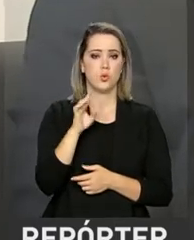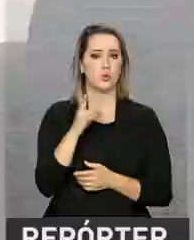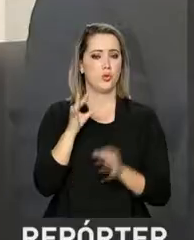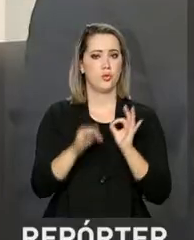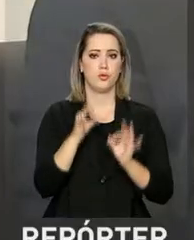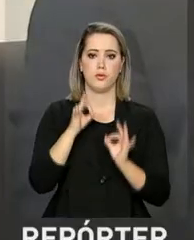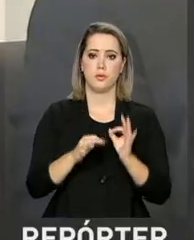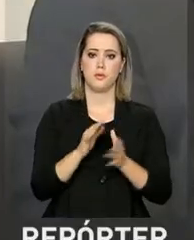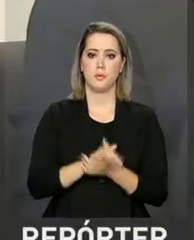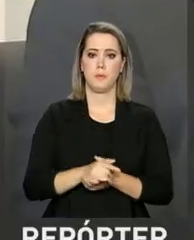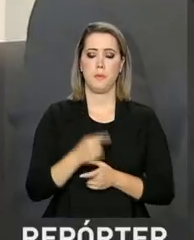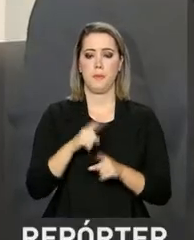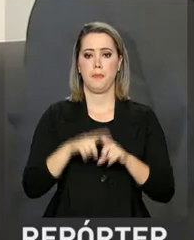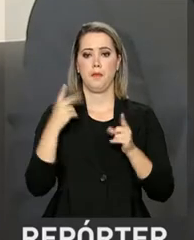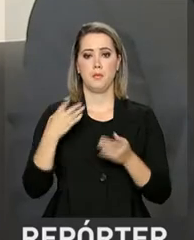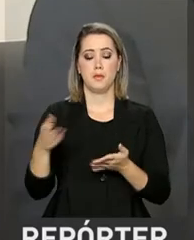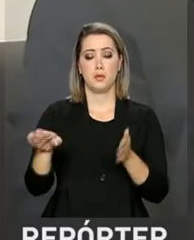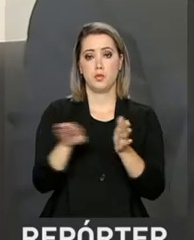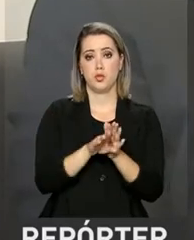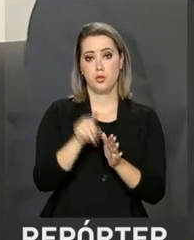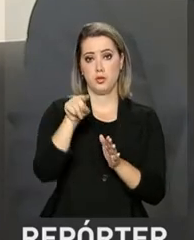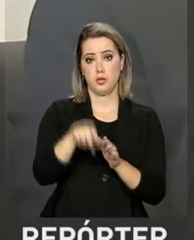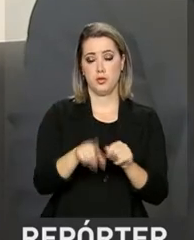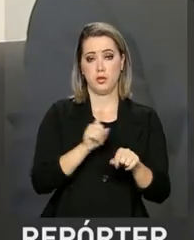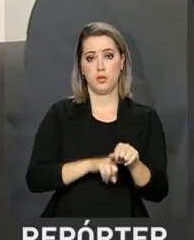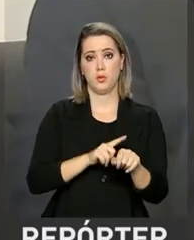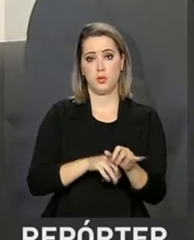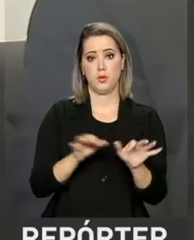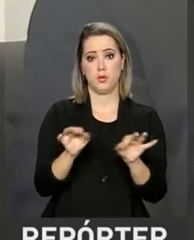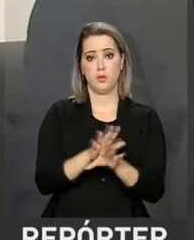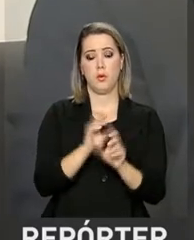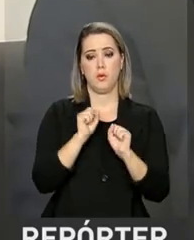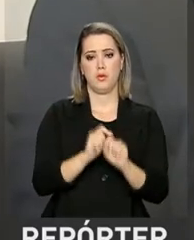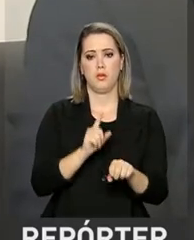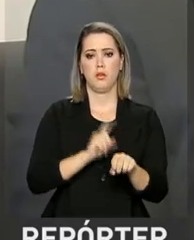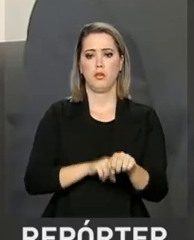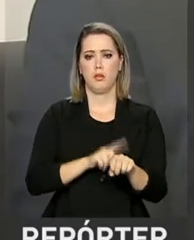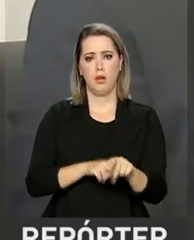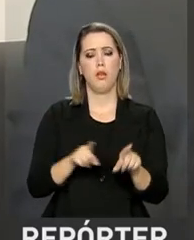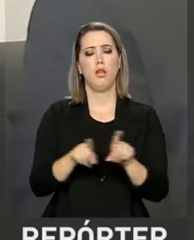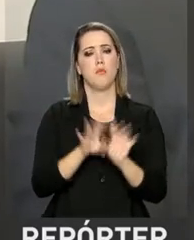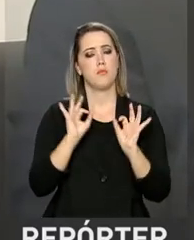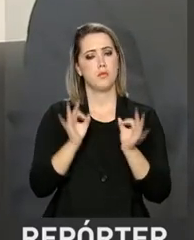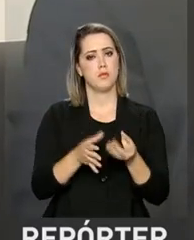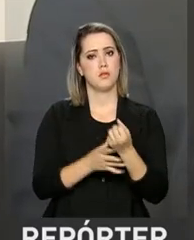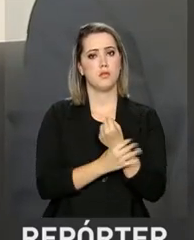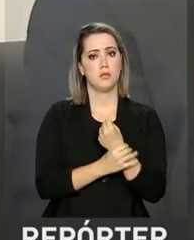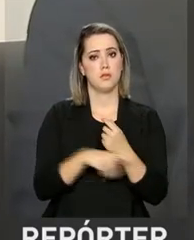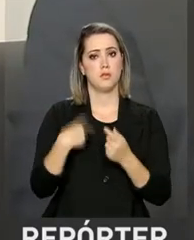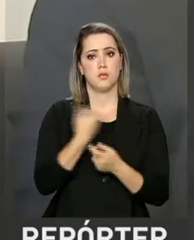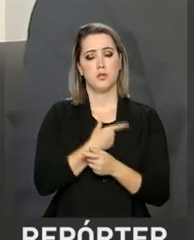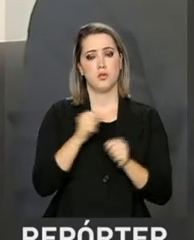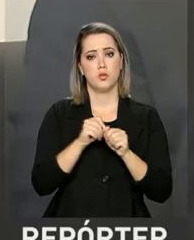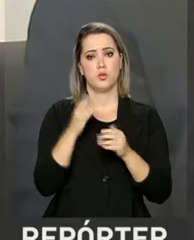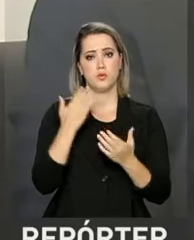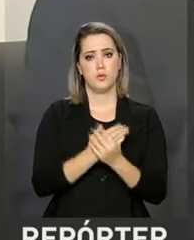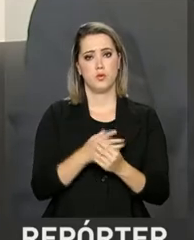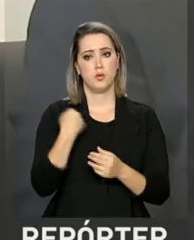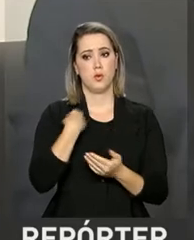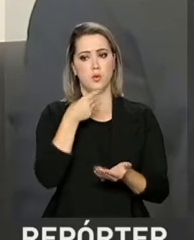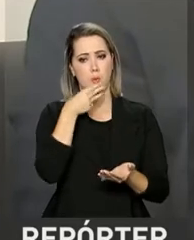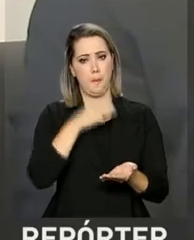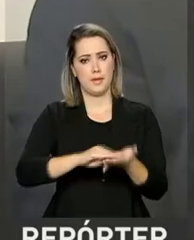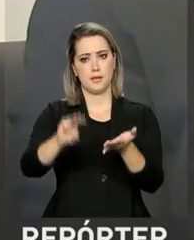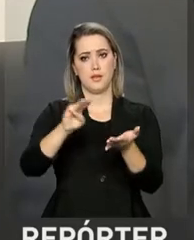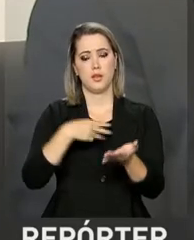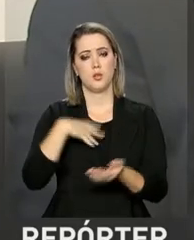apesar de estar chegando aqui o prazo final eles ainda têm tempo e segurança para poder fazer o processo e também nós vamos é enviar o sms para dar